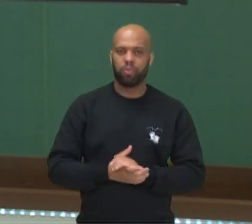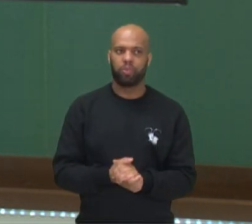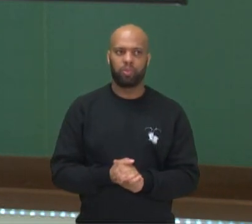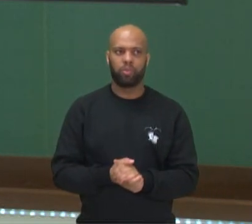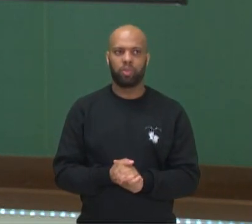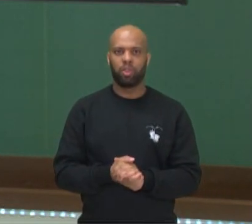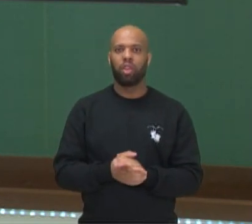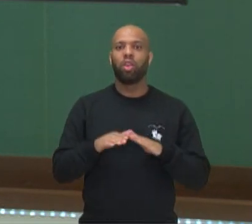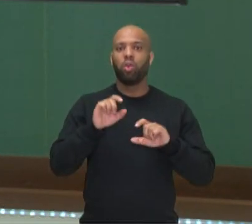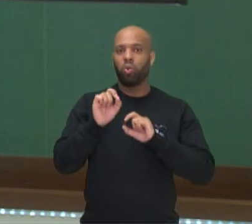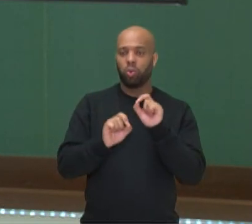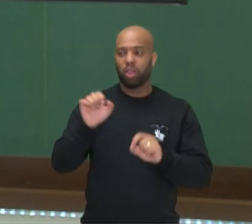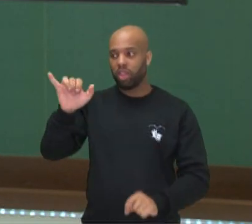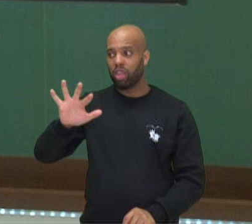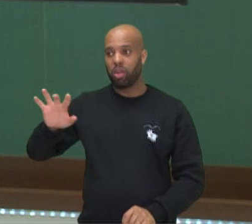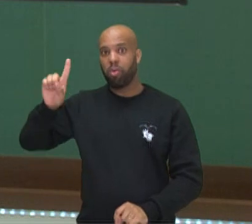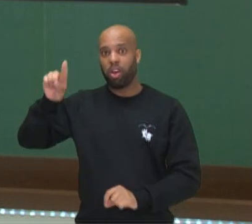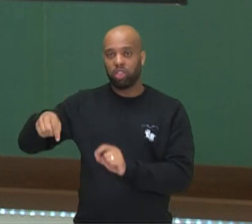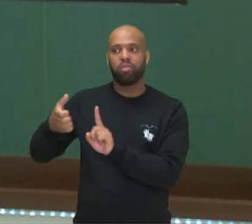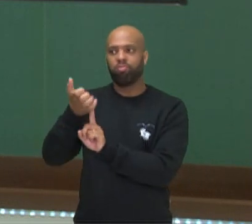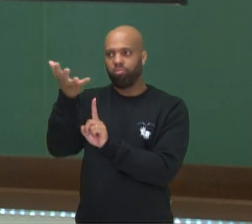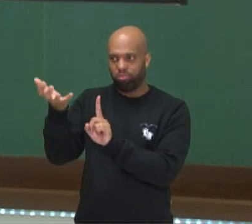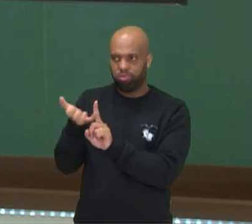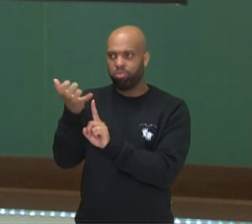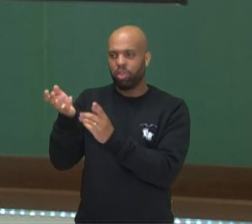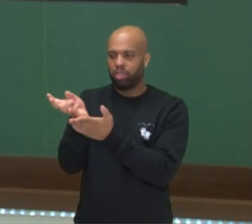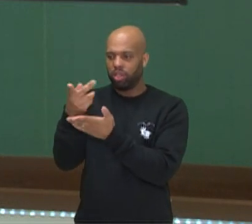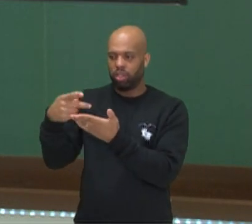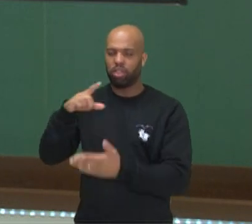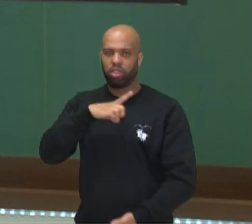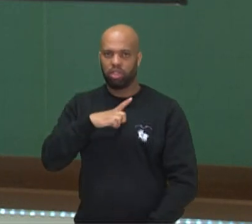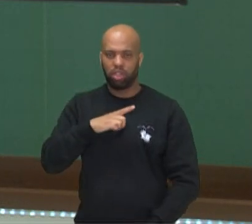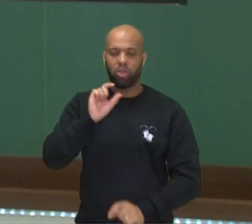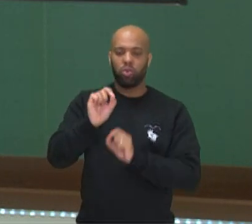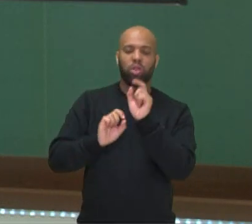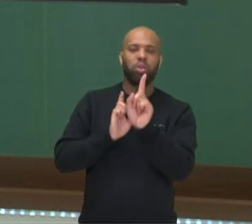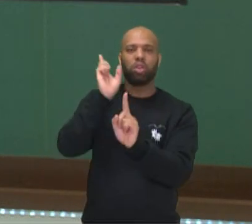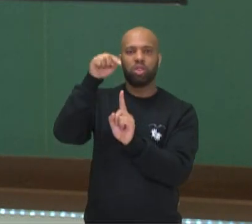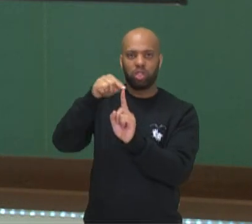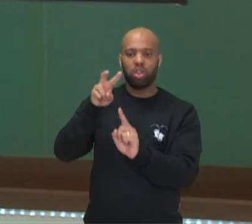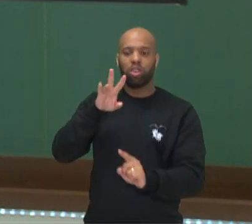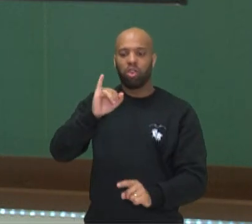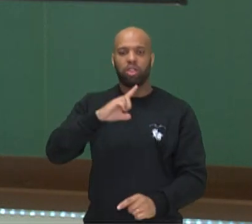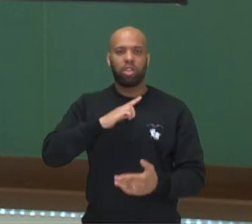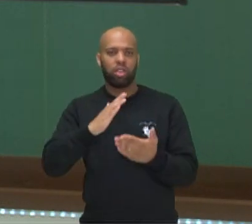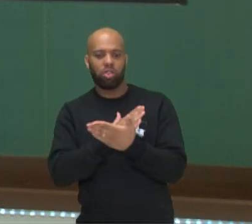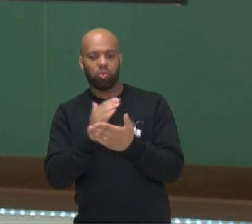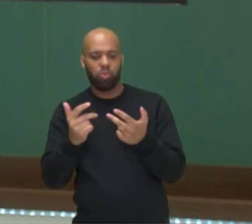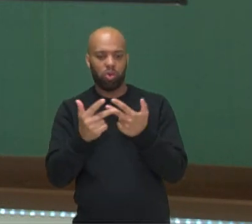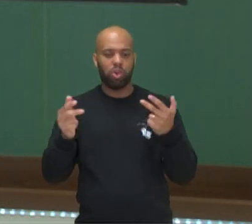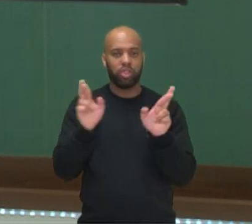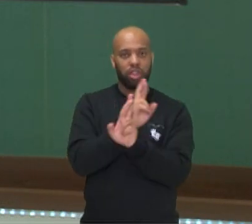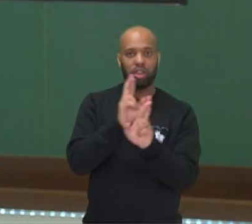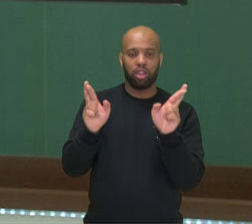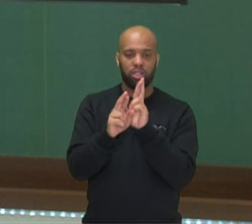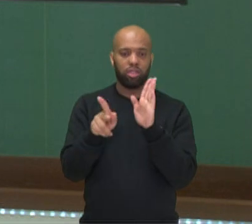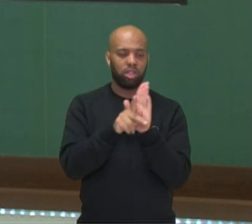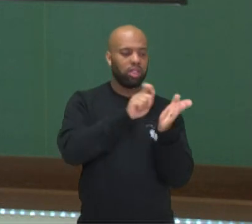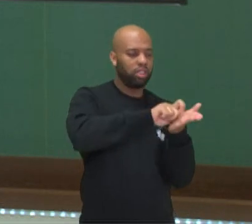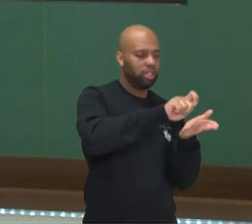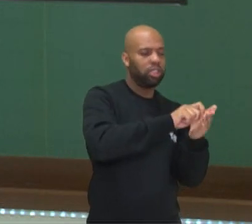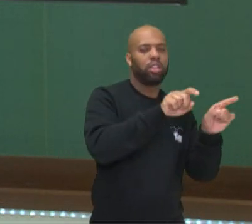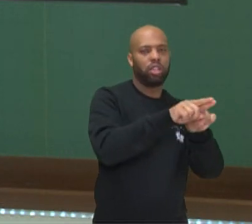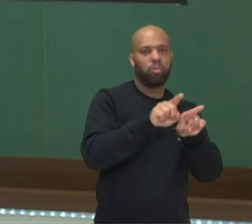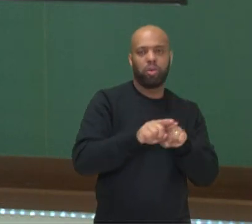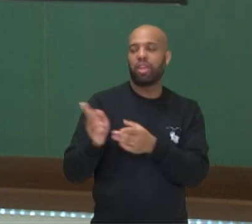que são as imagens, os desenhos ilustrados ali. Então a ideia é que tenha alguma coisa a ver o desenho com a escrita, né?